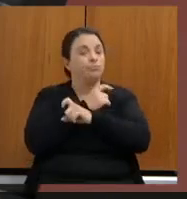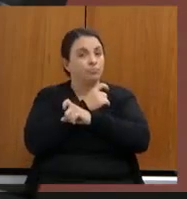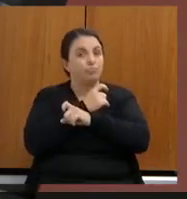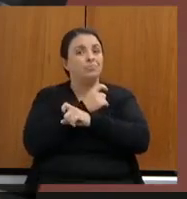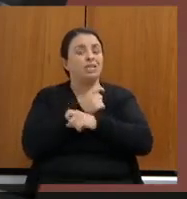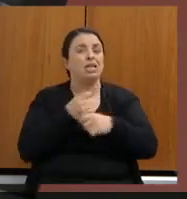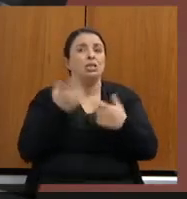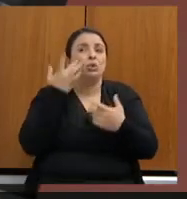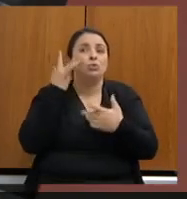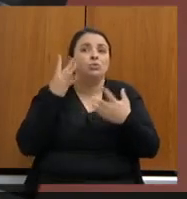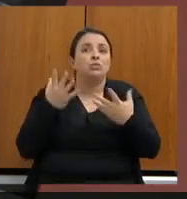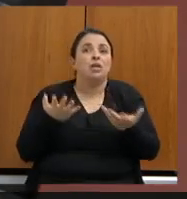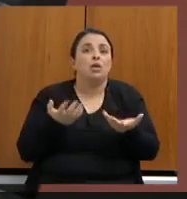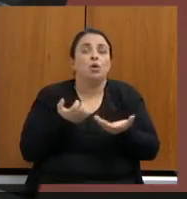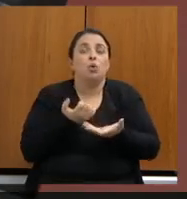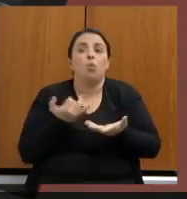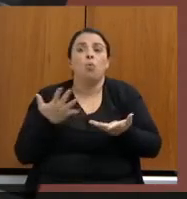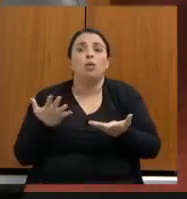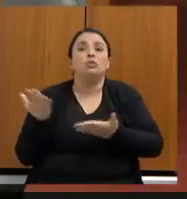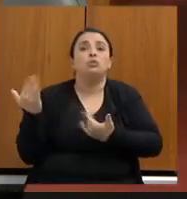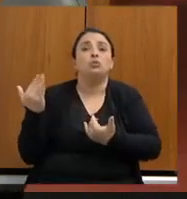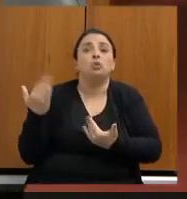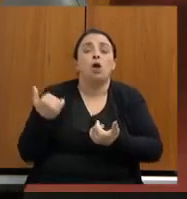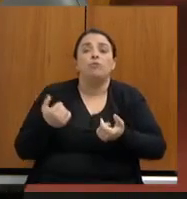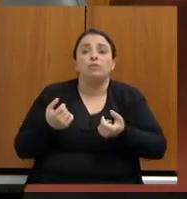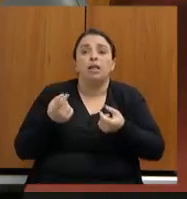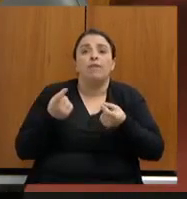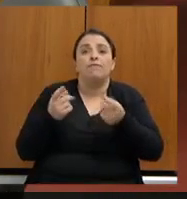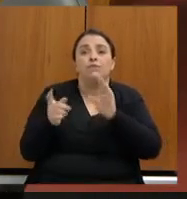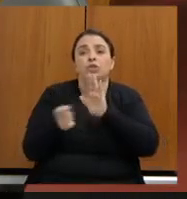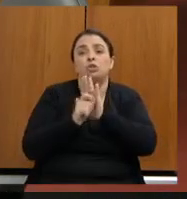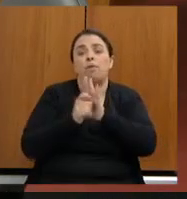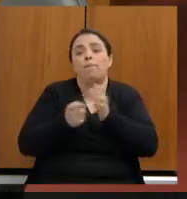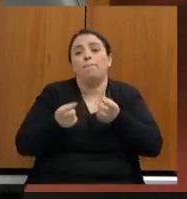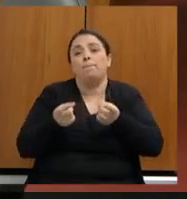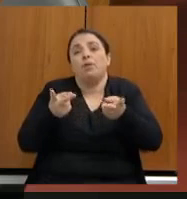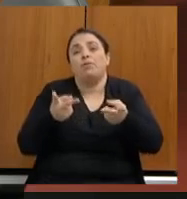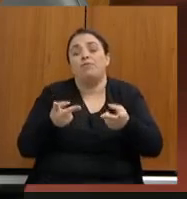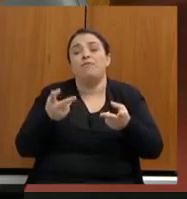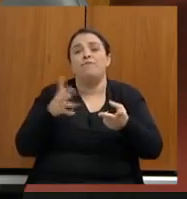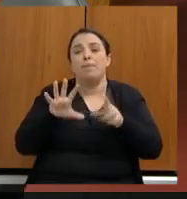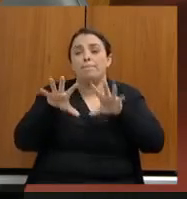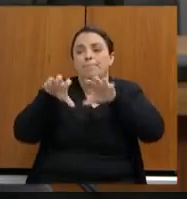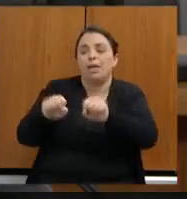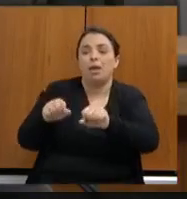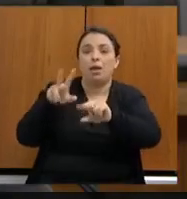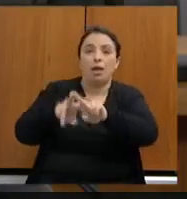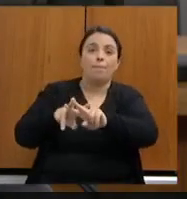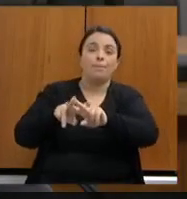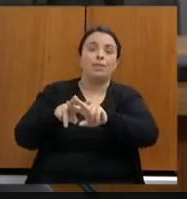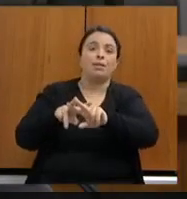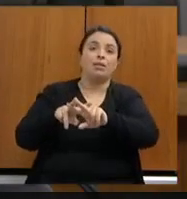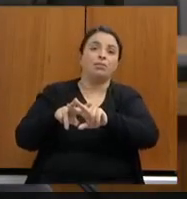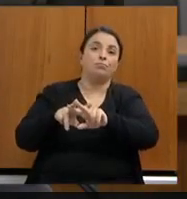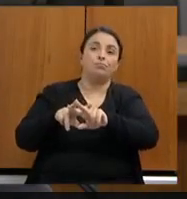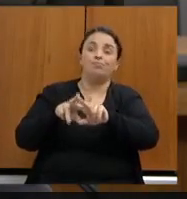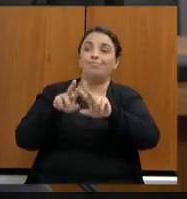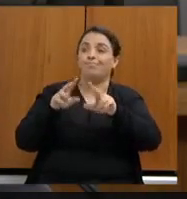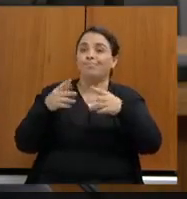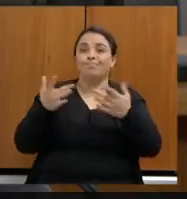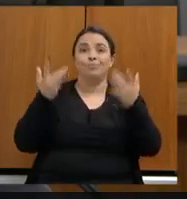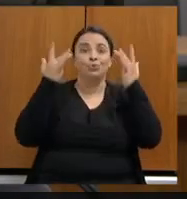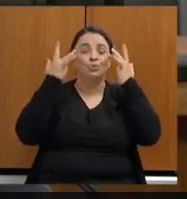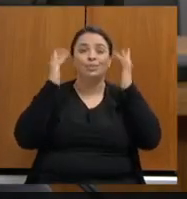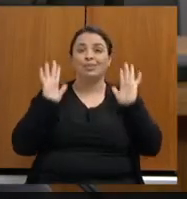estão traficando nós vamos prender é fundamental algo que infelizmente nós não conseguimos ainda